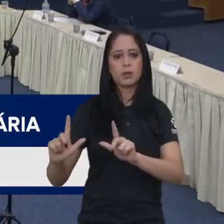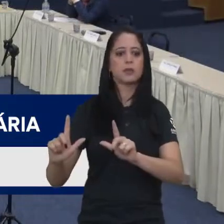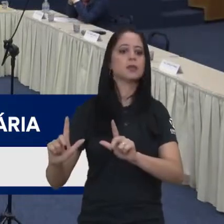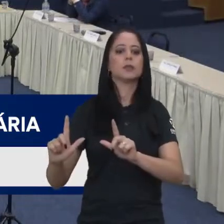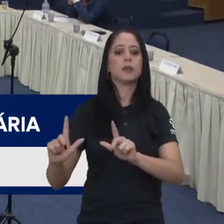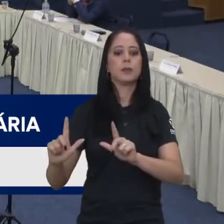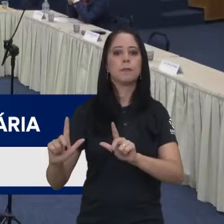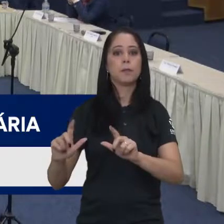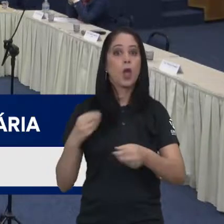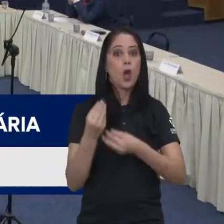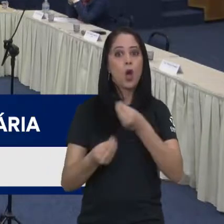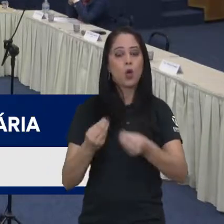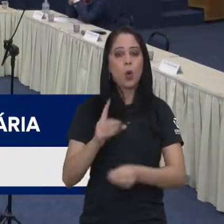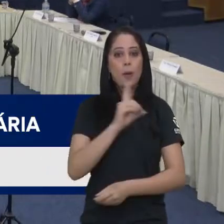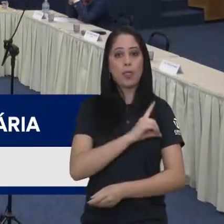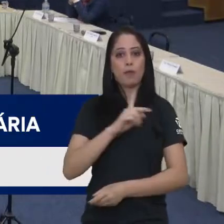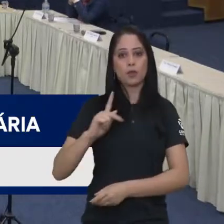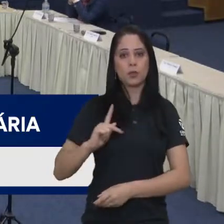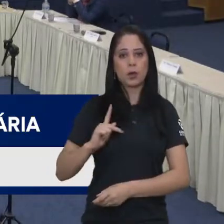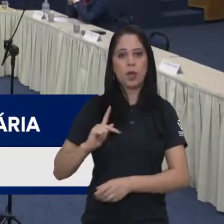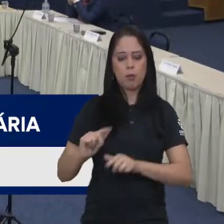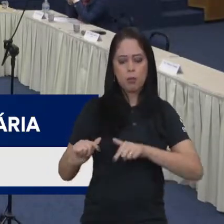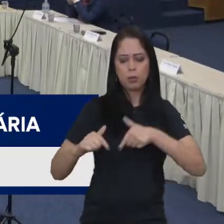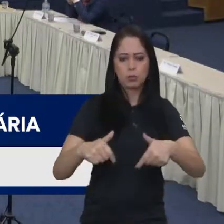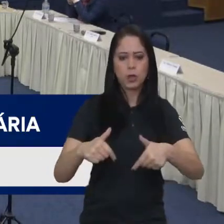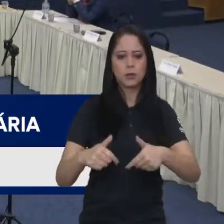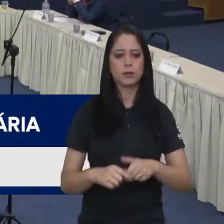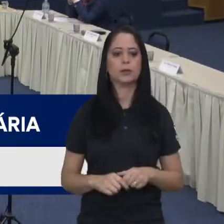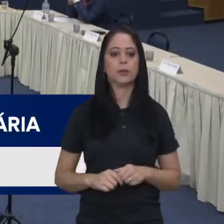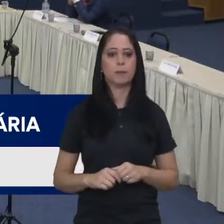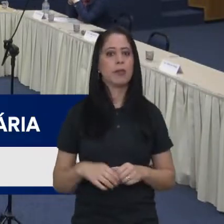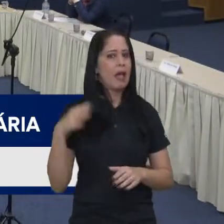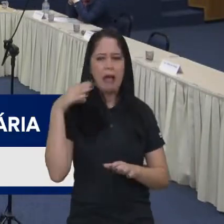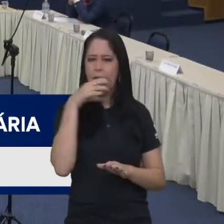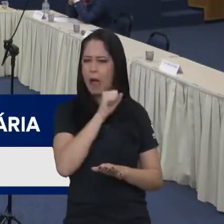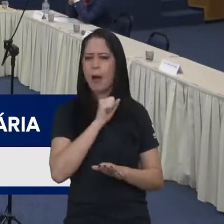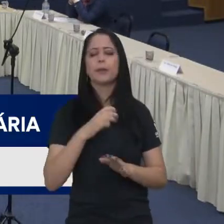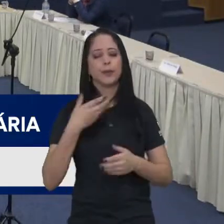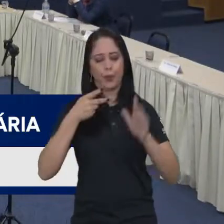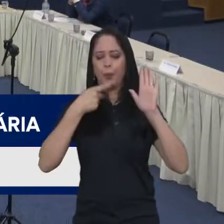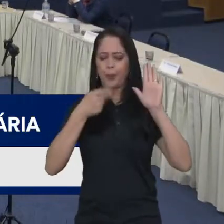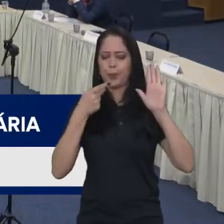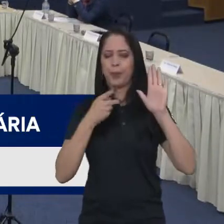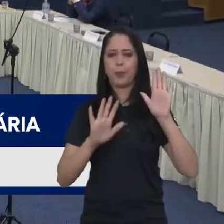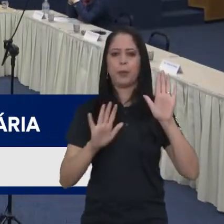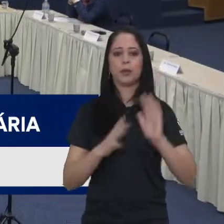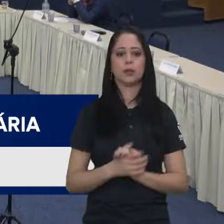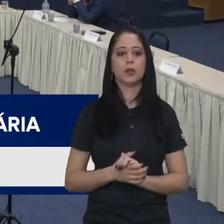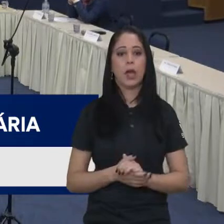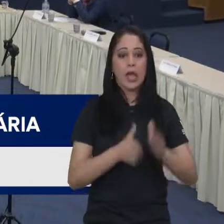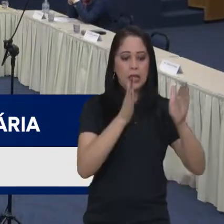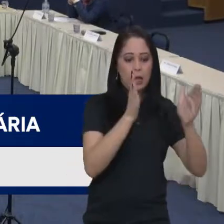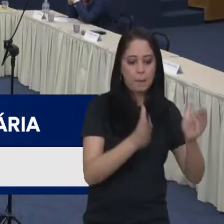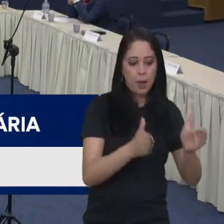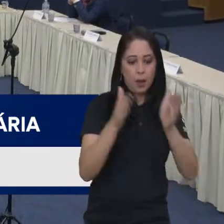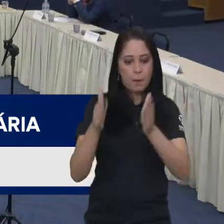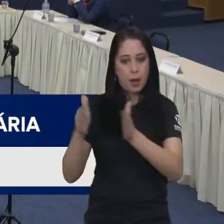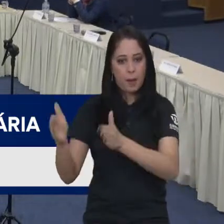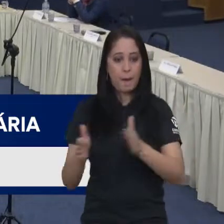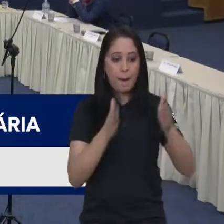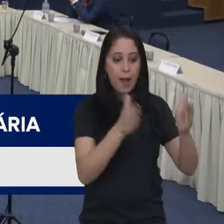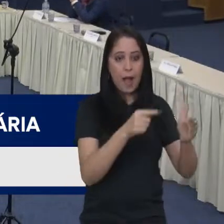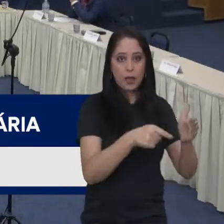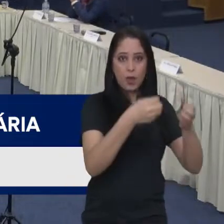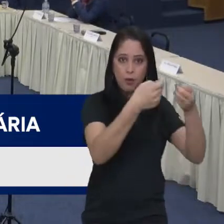situar aqui a atuação da Defensoria Pública nesse tema. A apresentação vai ser rápida, eu prometo, e ela vai ser dividida em três